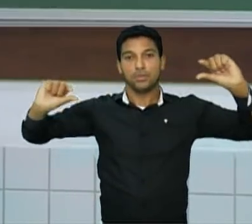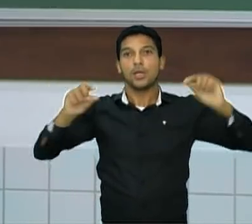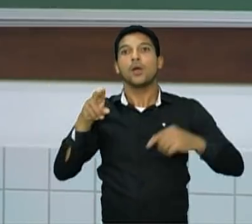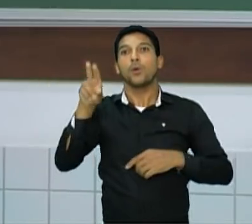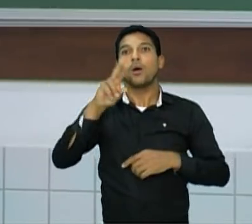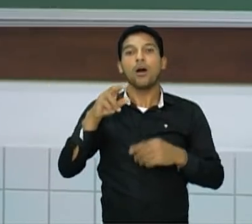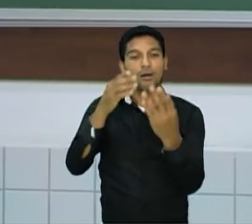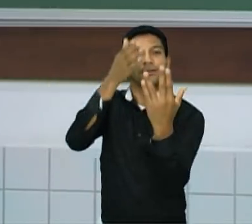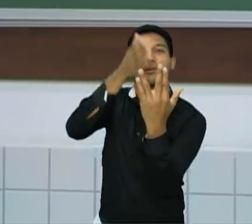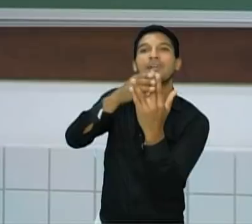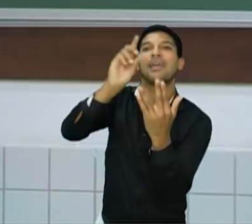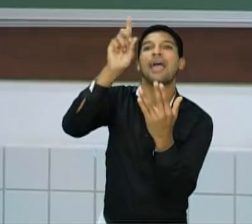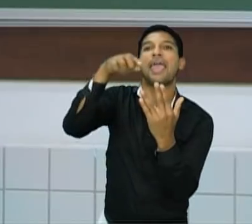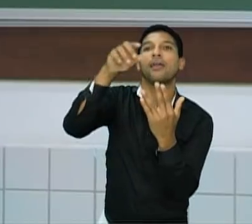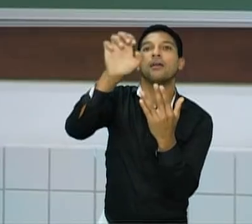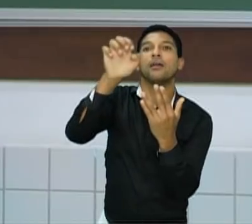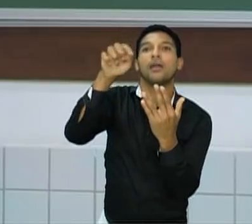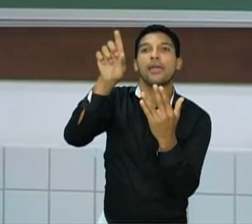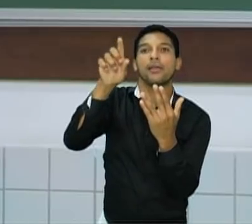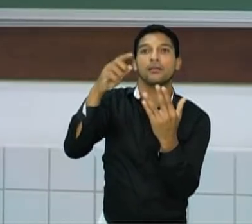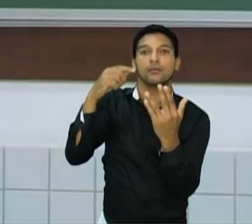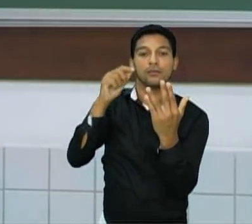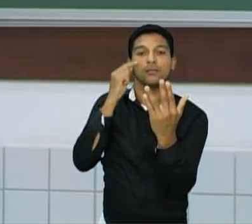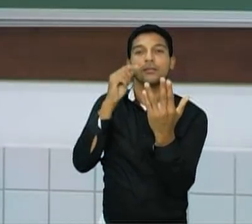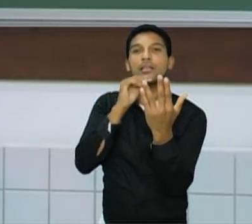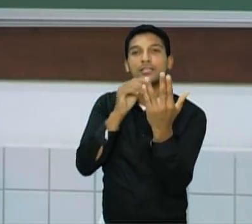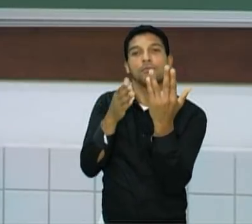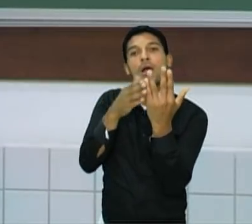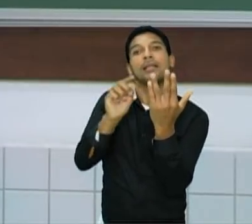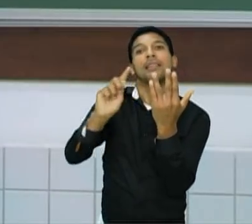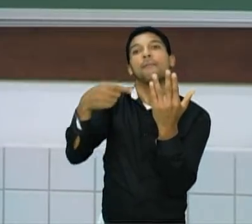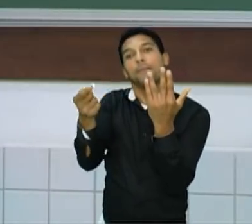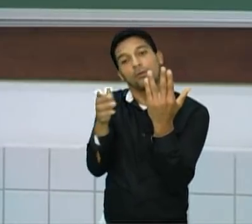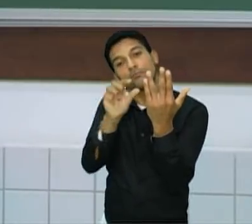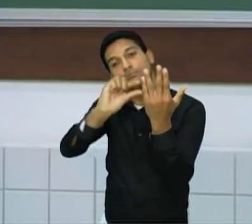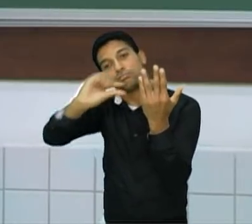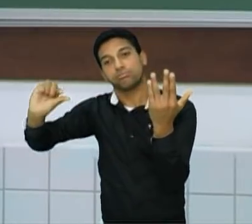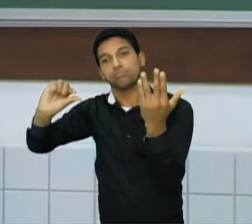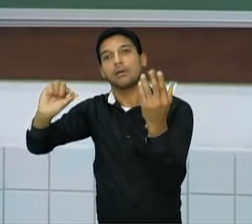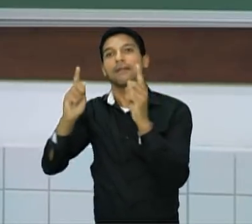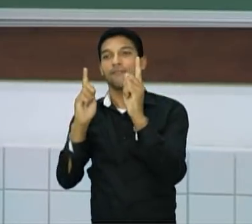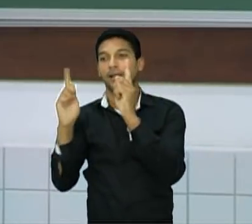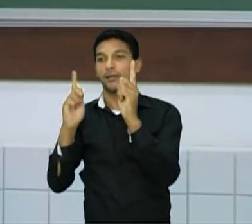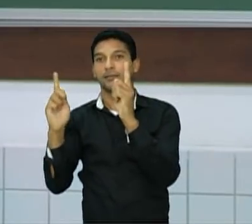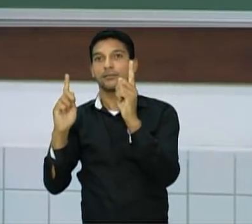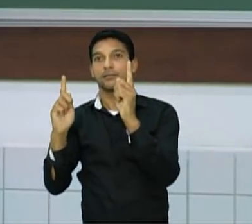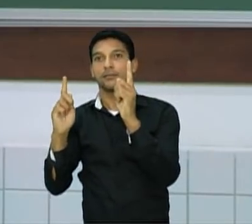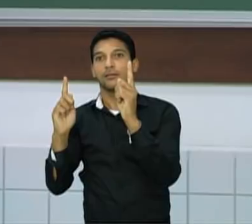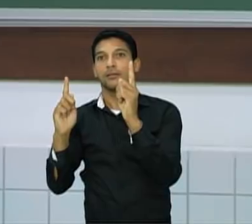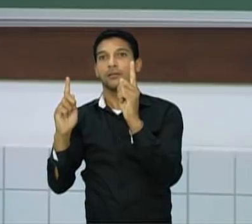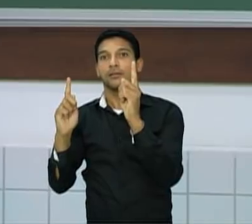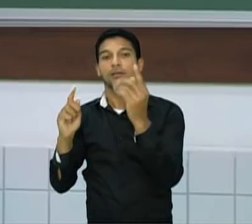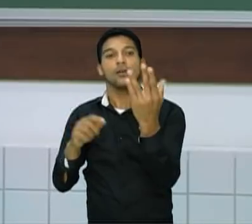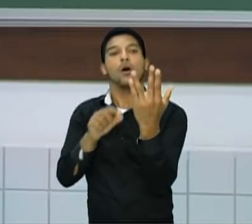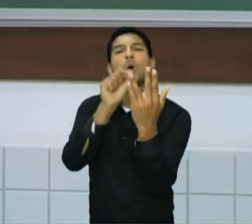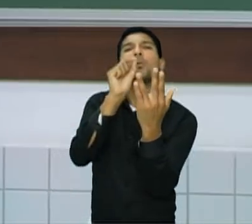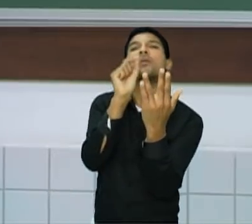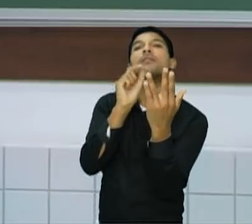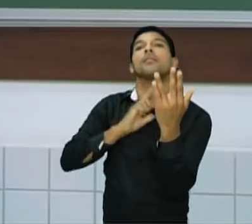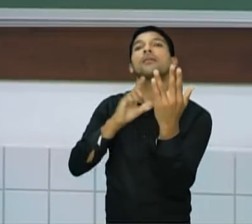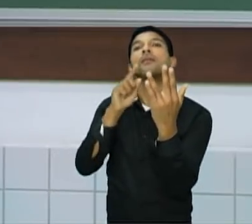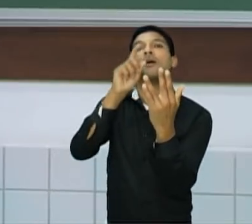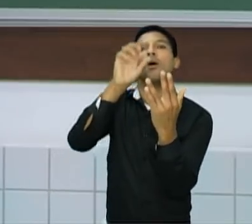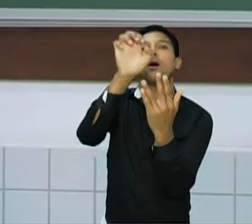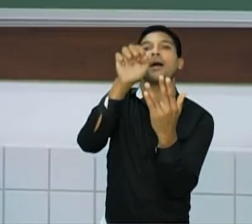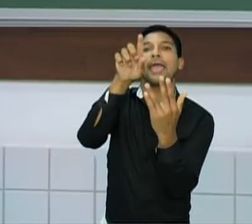do vamos, por exemplo, pensar assim, o que veio depois do a segunda oração veio depois do o que vem